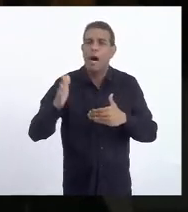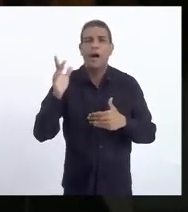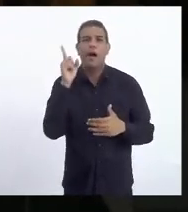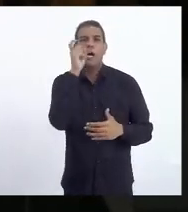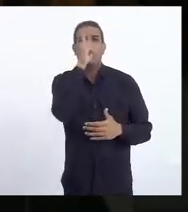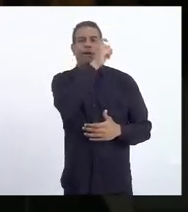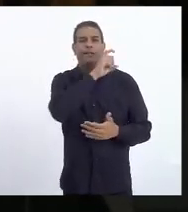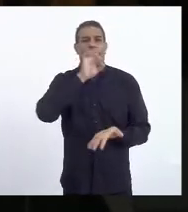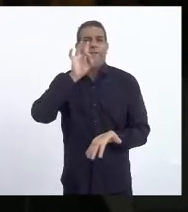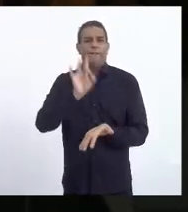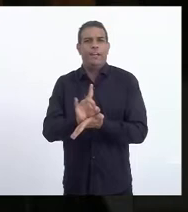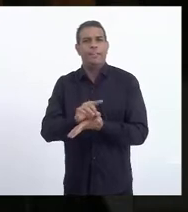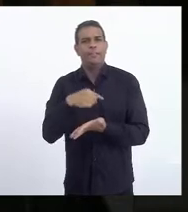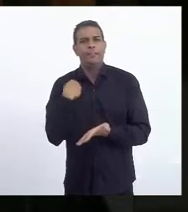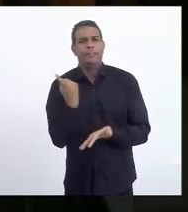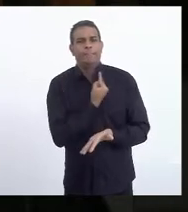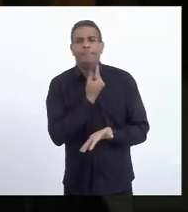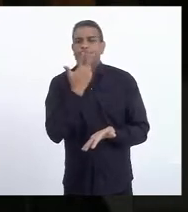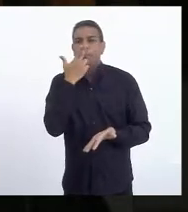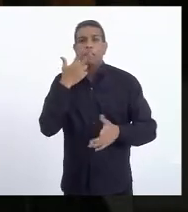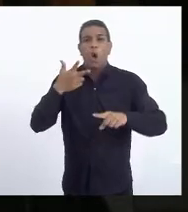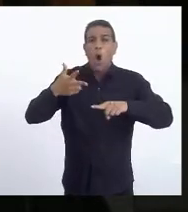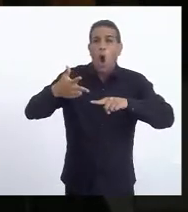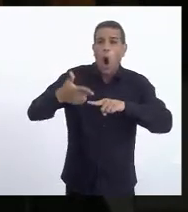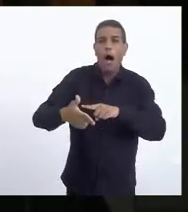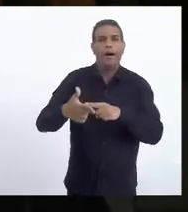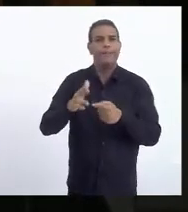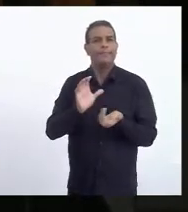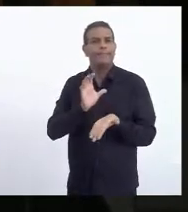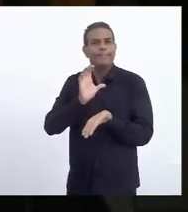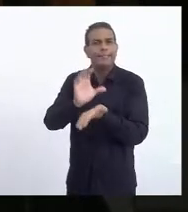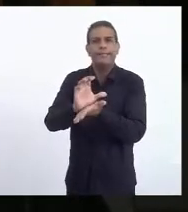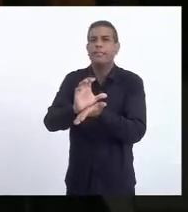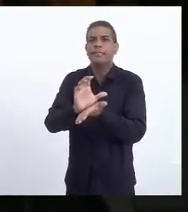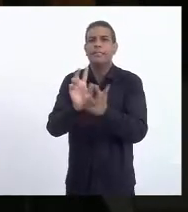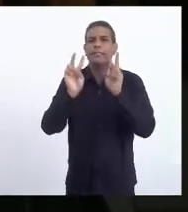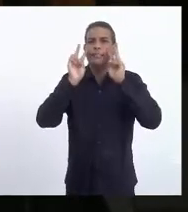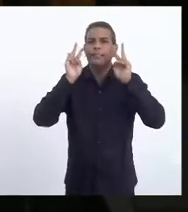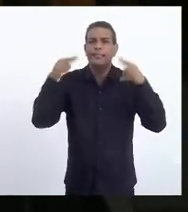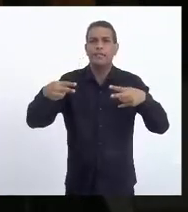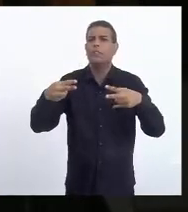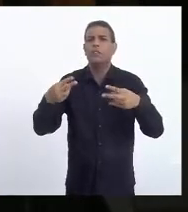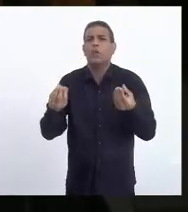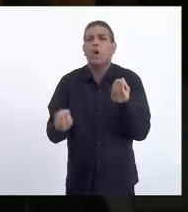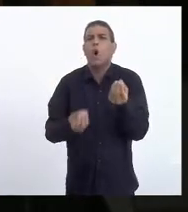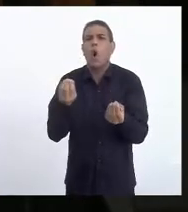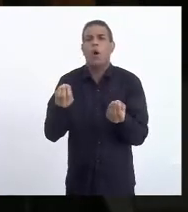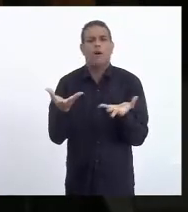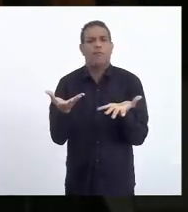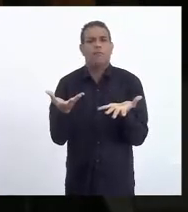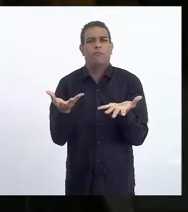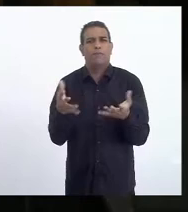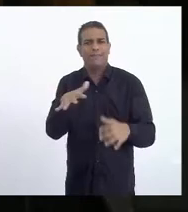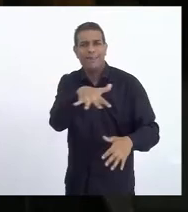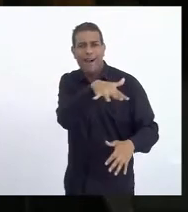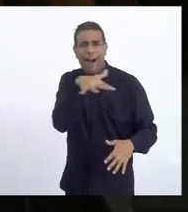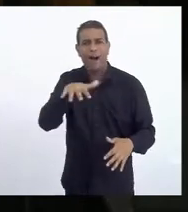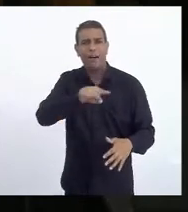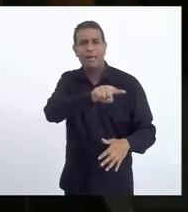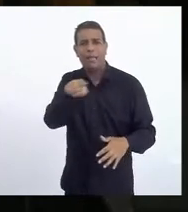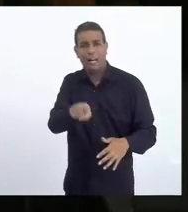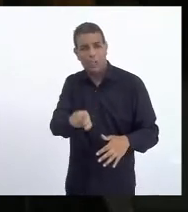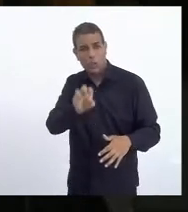mais do que triste a gente cortar o futuro da nossa querida zona